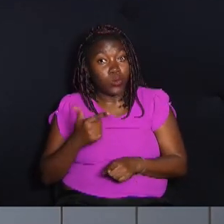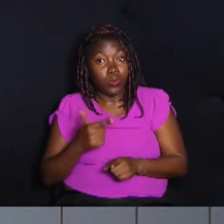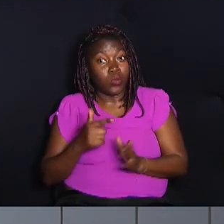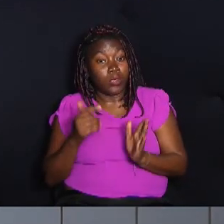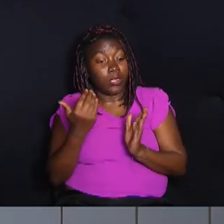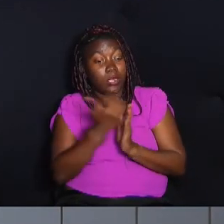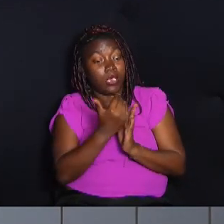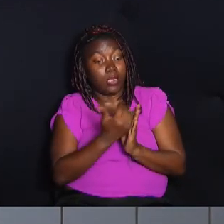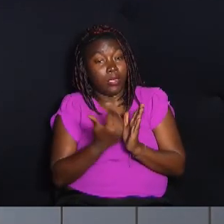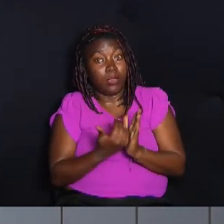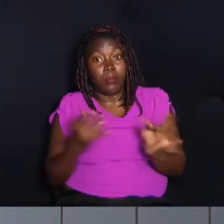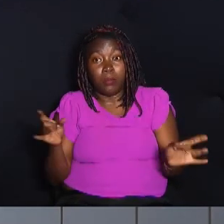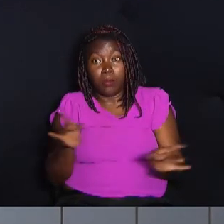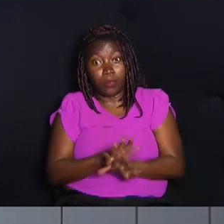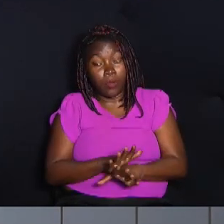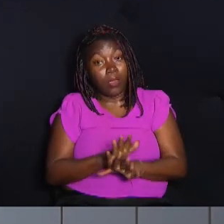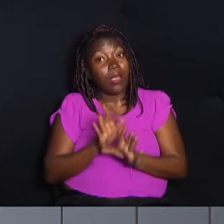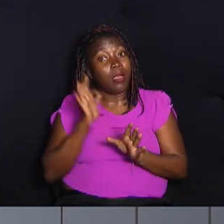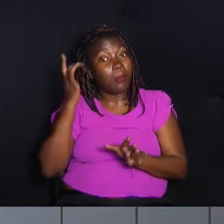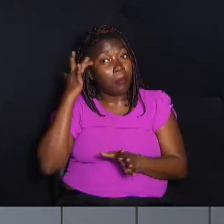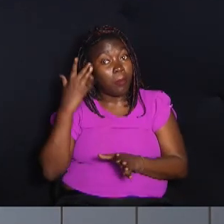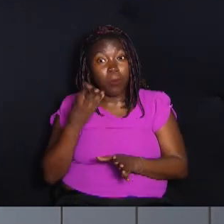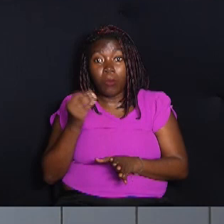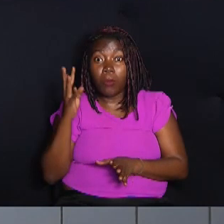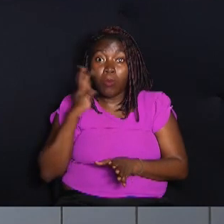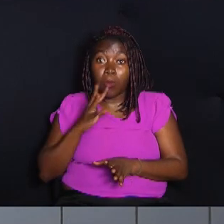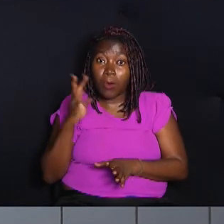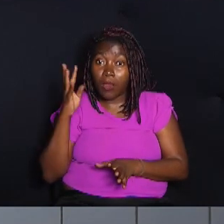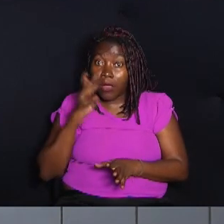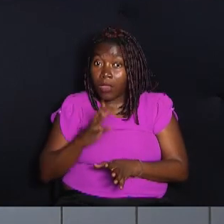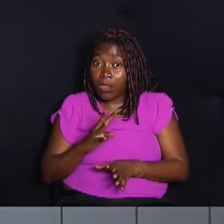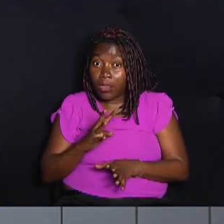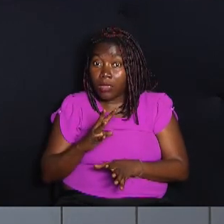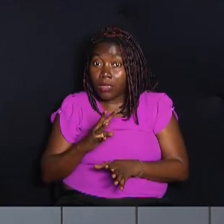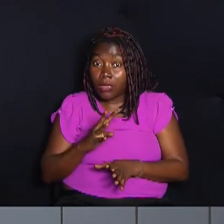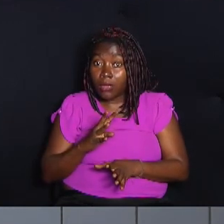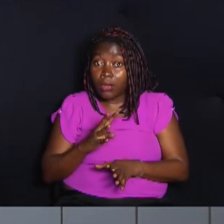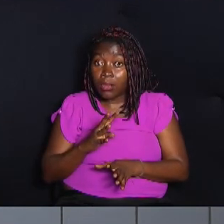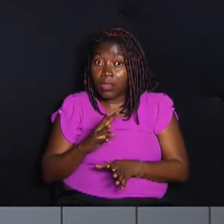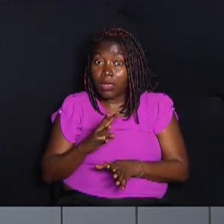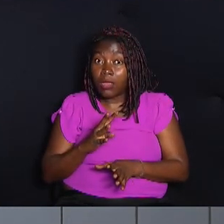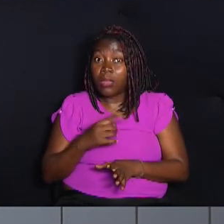não é? Agora, o que eu acho que é muito bacana é a gente